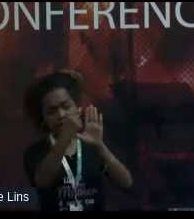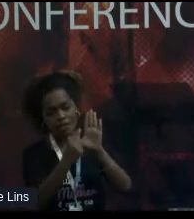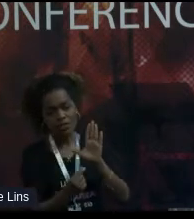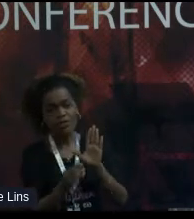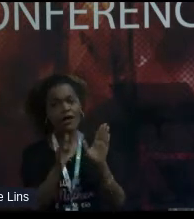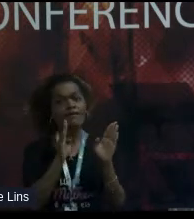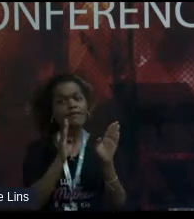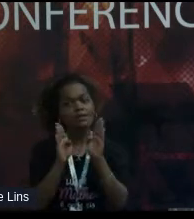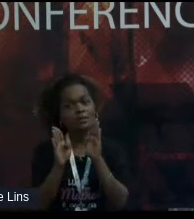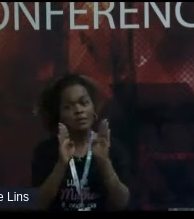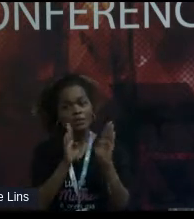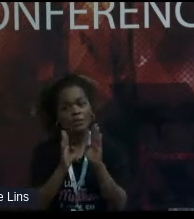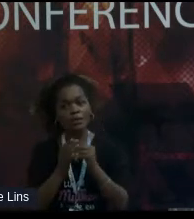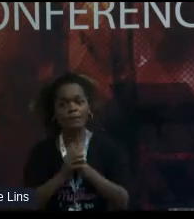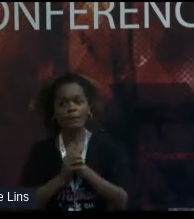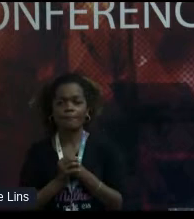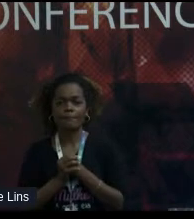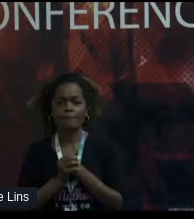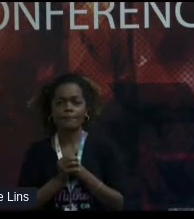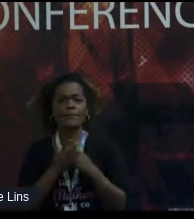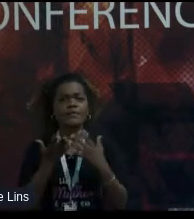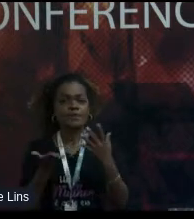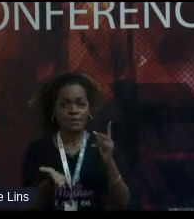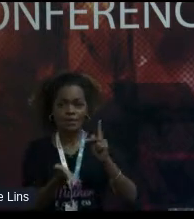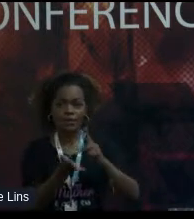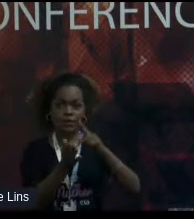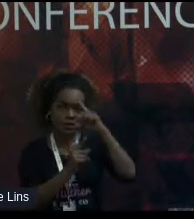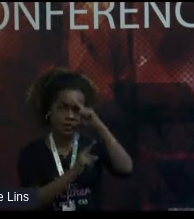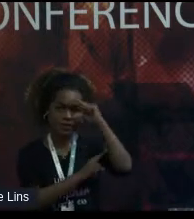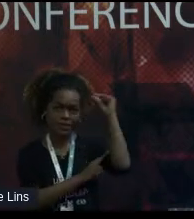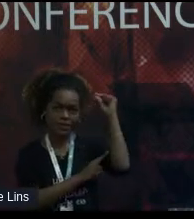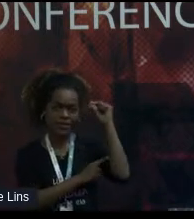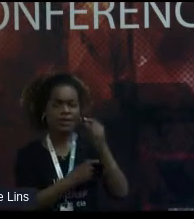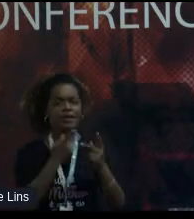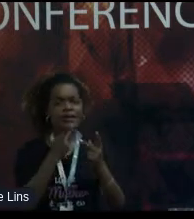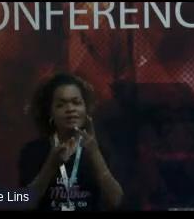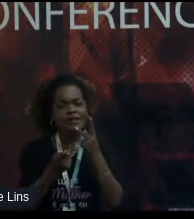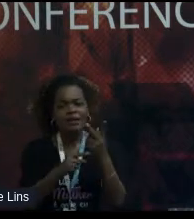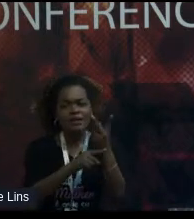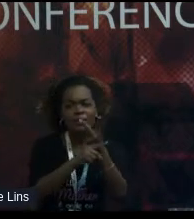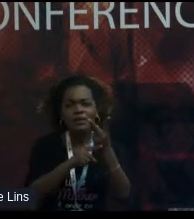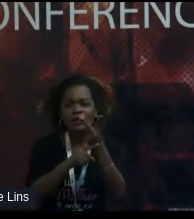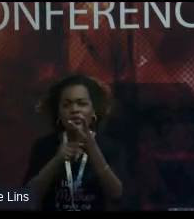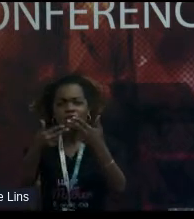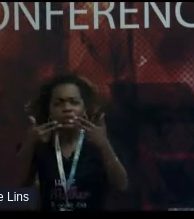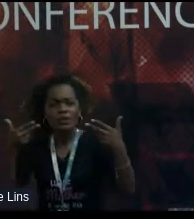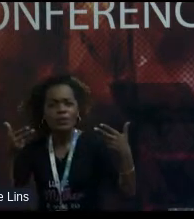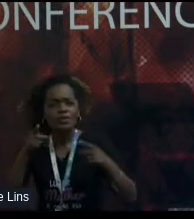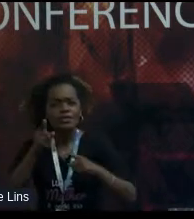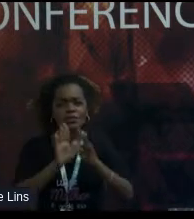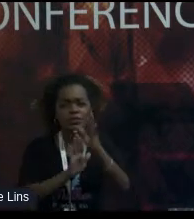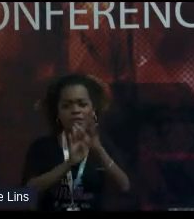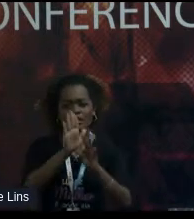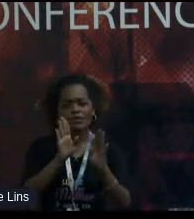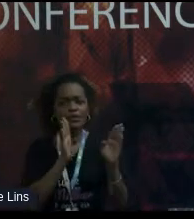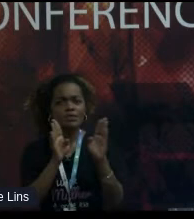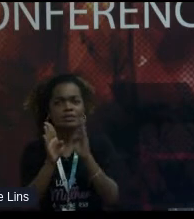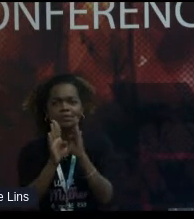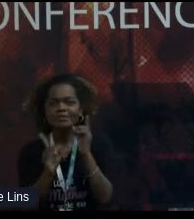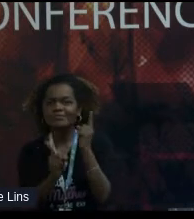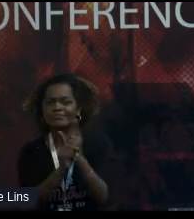Facebook. Unesp Univer. Falha na procura diálogo. Texto Facebook não